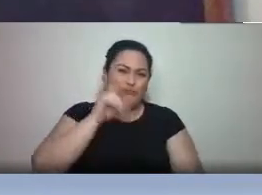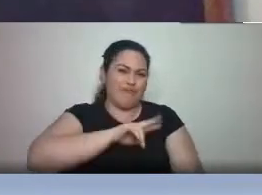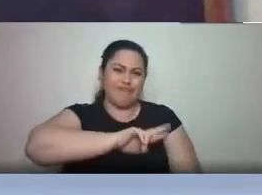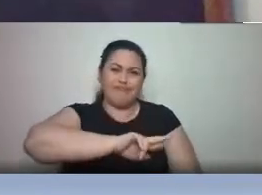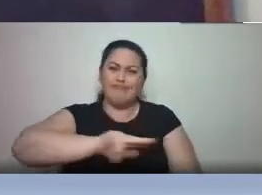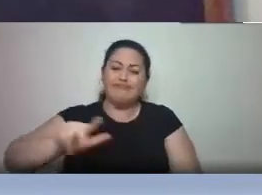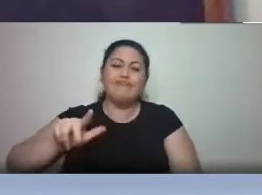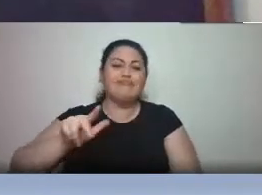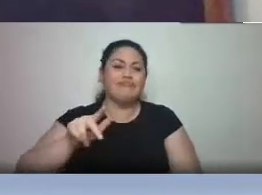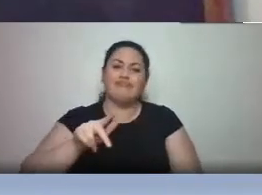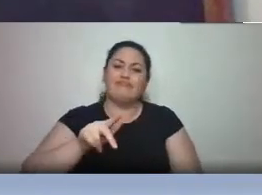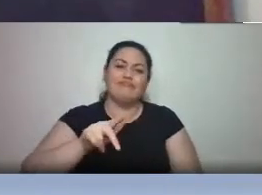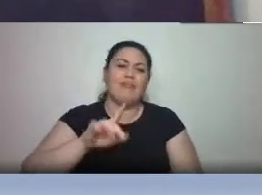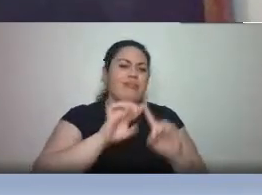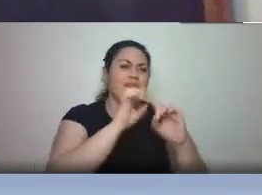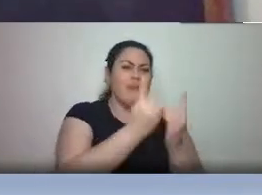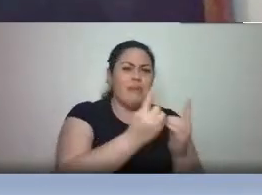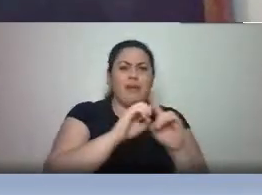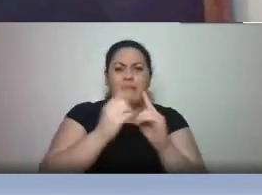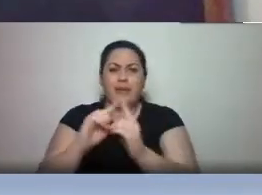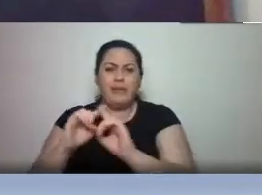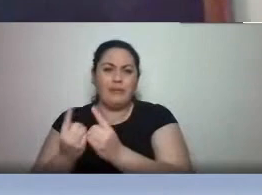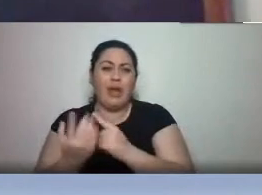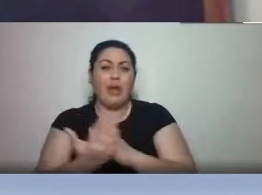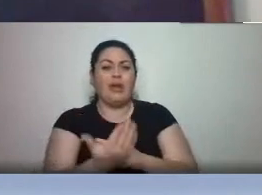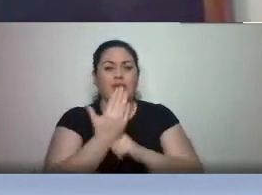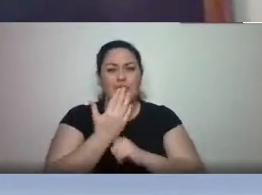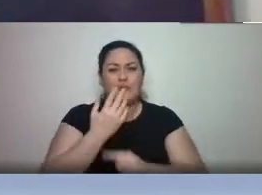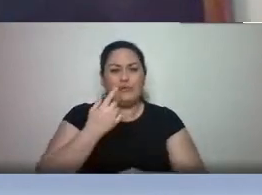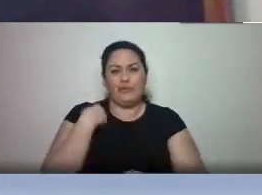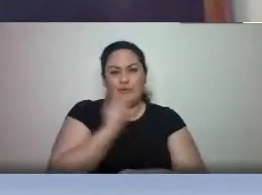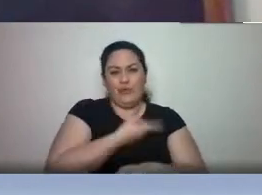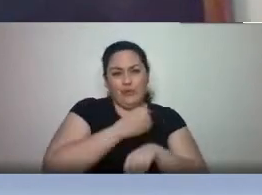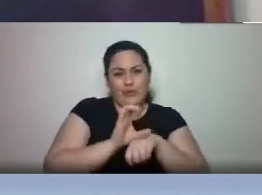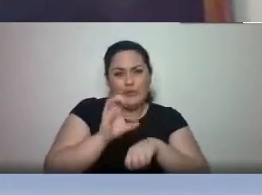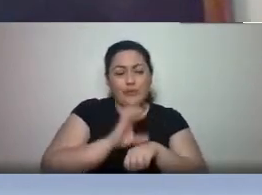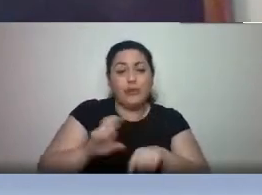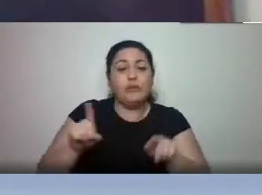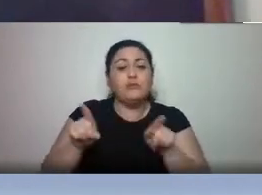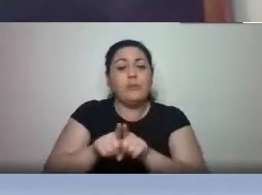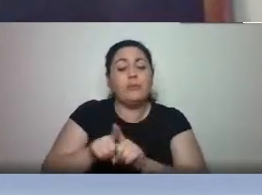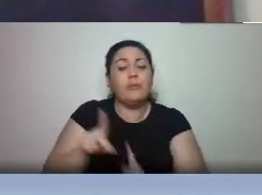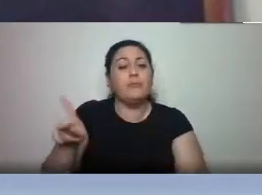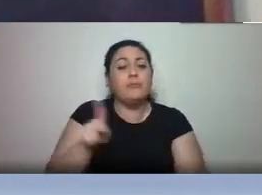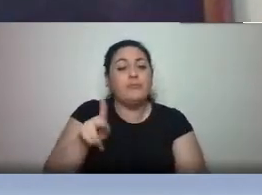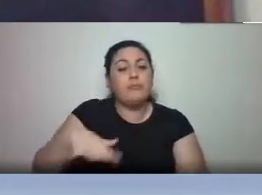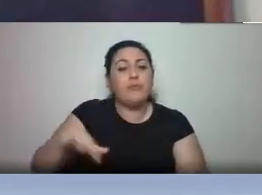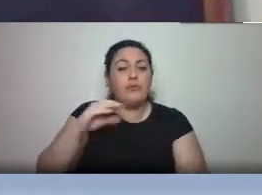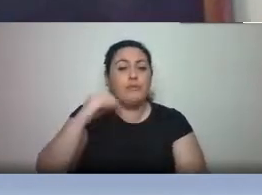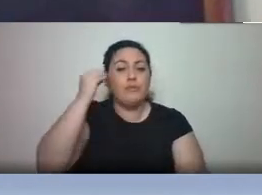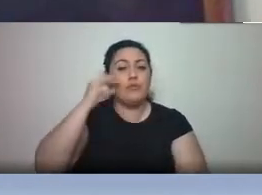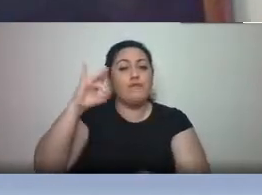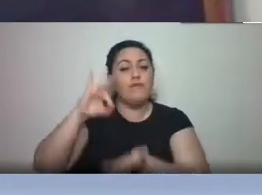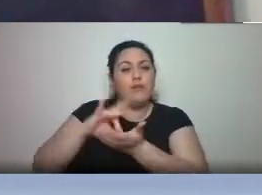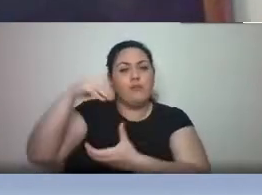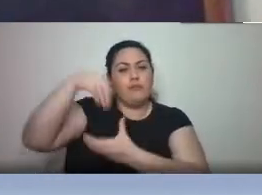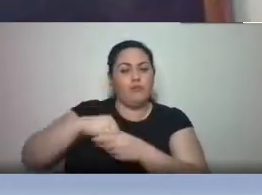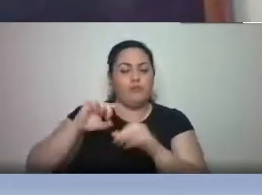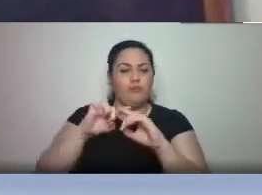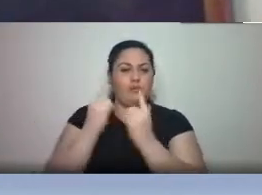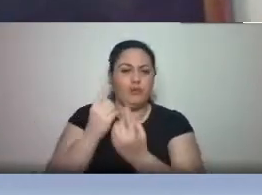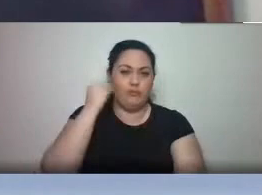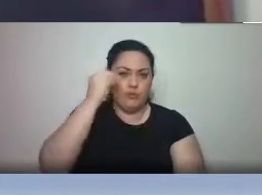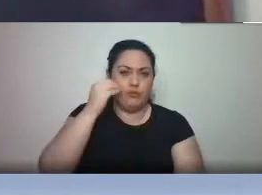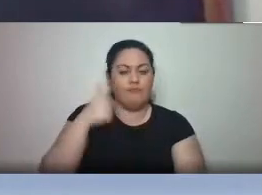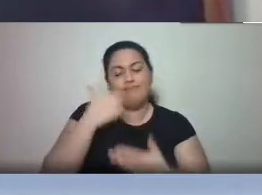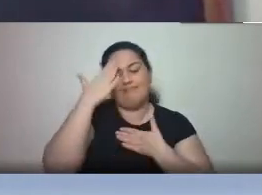variados, diversos departamentos que colaboram com o curso, e aos docentes psicólogos do departamento de psicologia, um